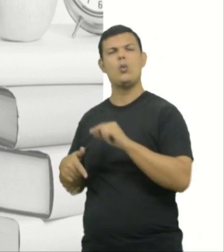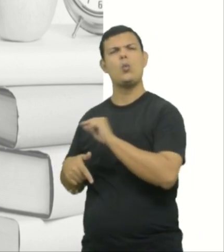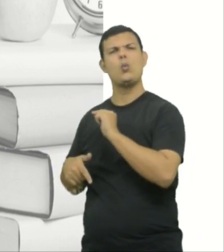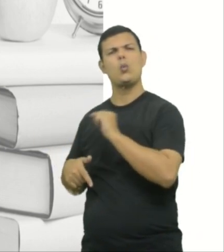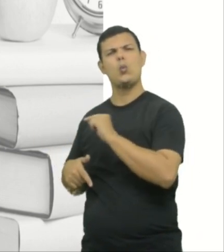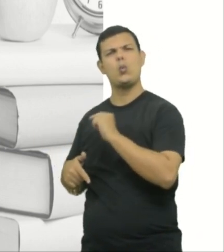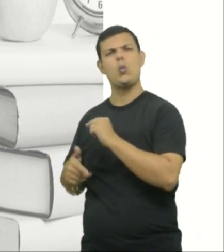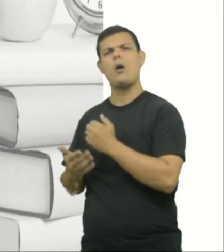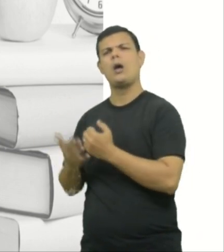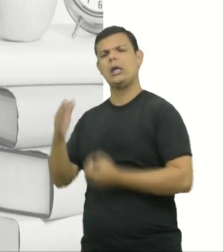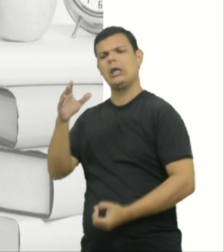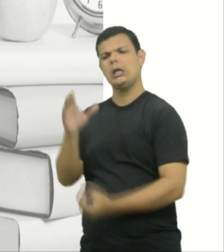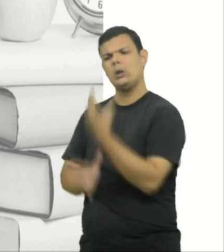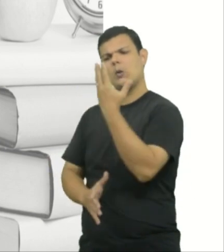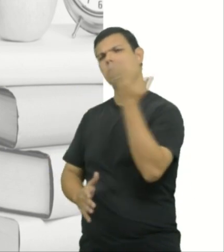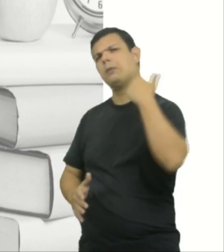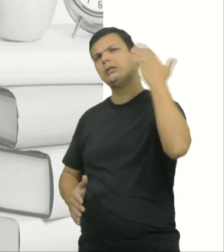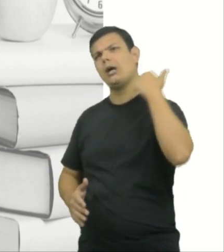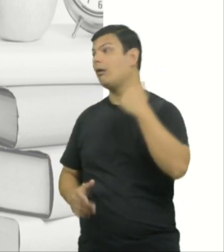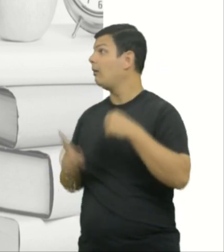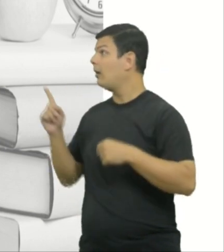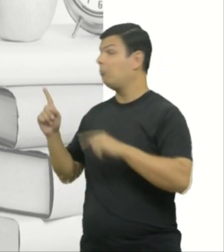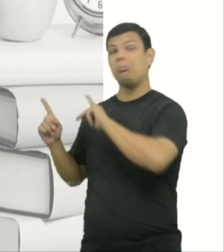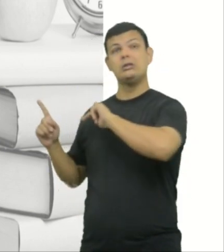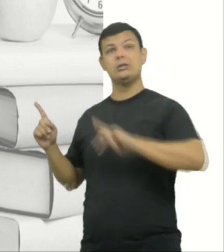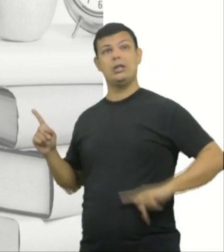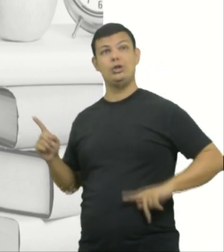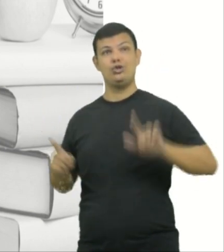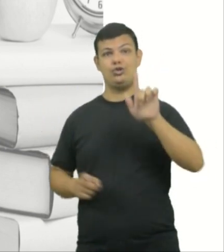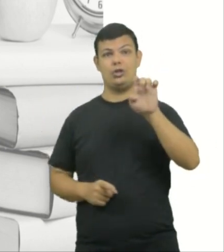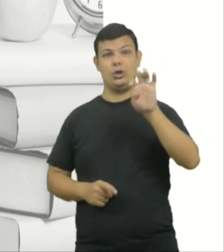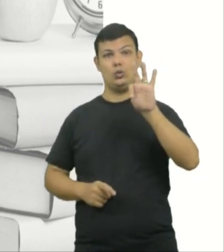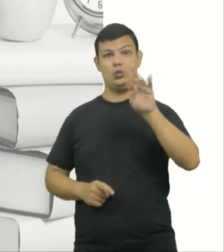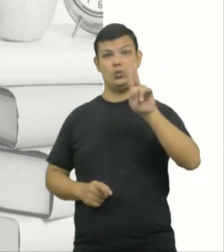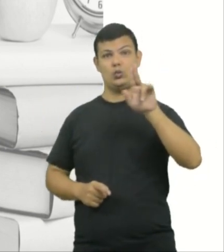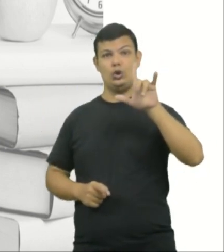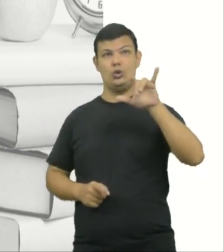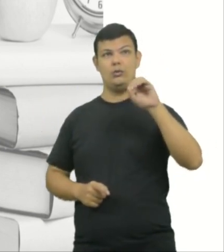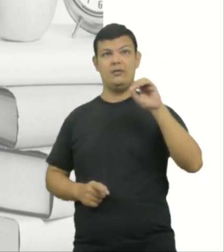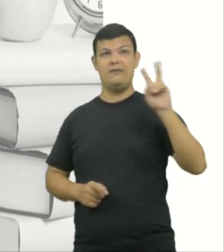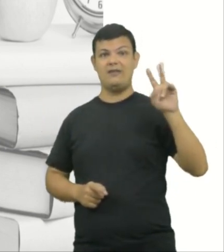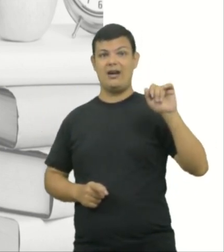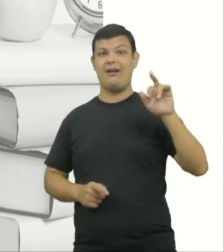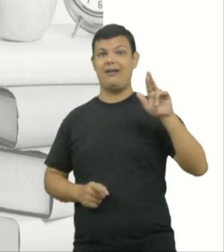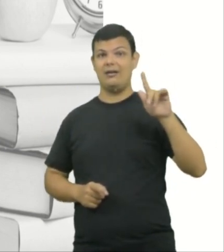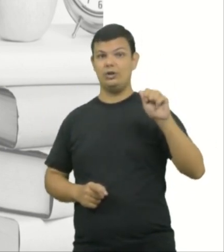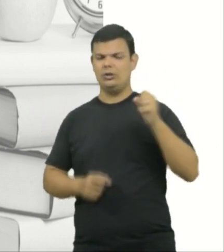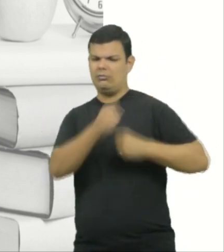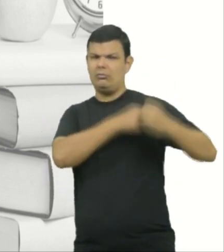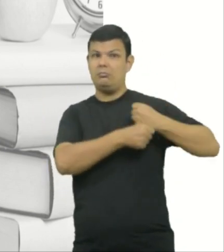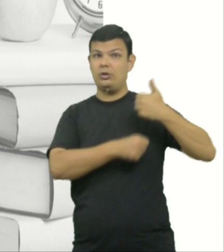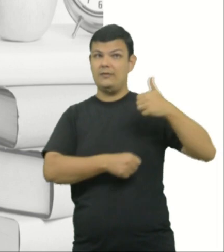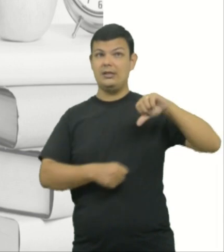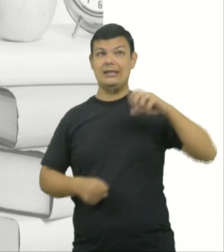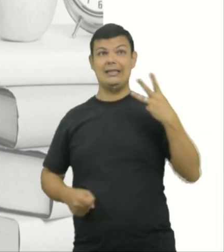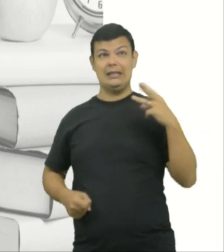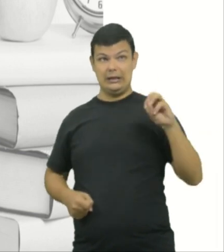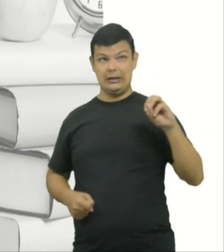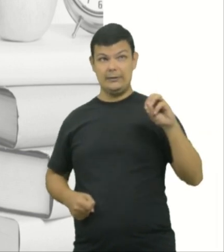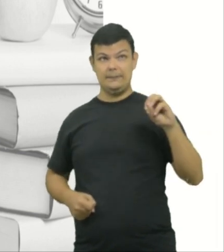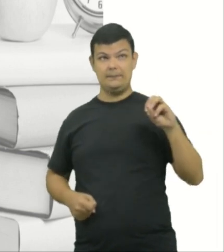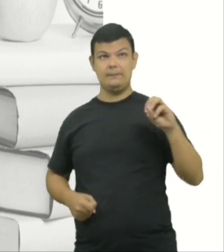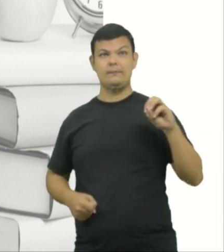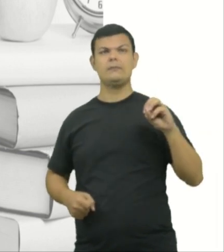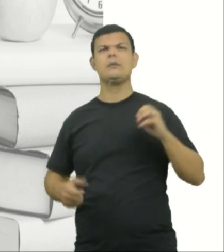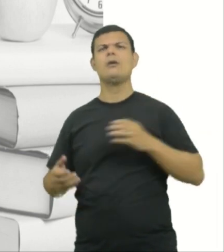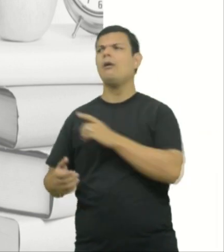de trabalho foi criada na época desse presidente aqui, ó, Getúlio Vargas, em 1930, tá? Com